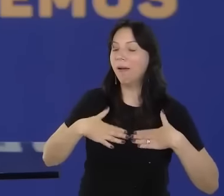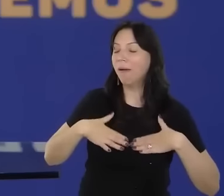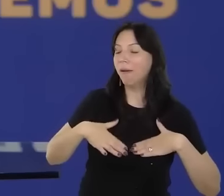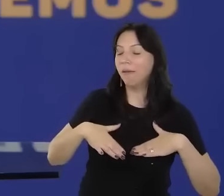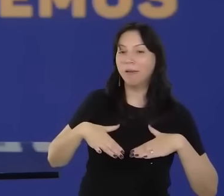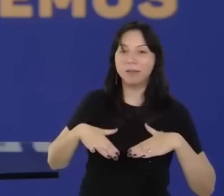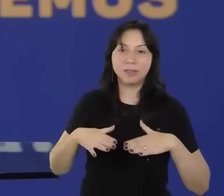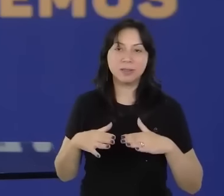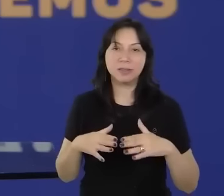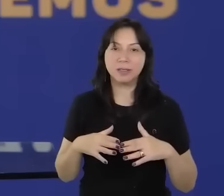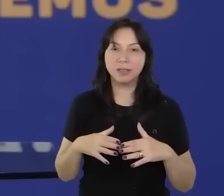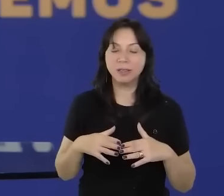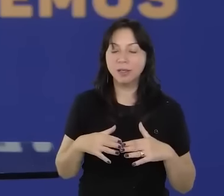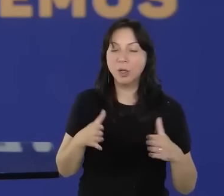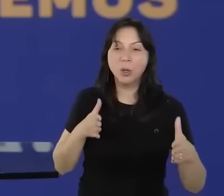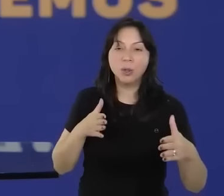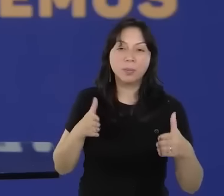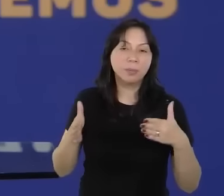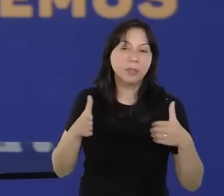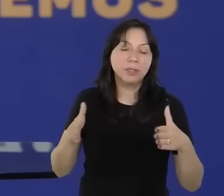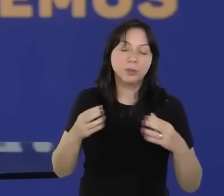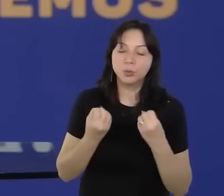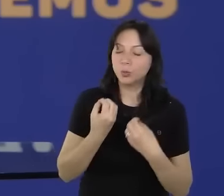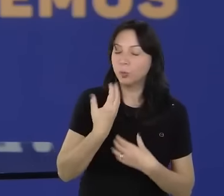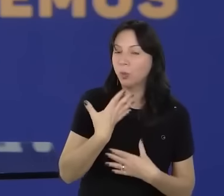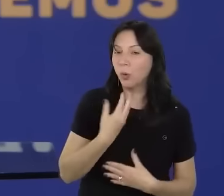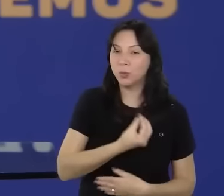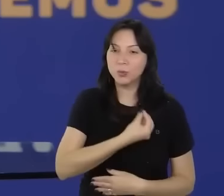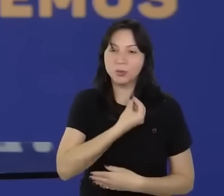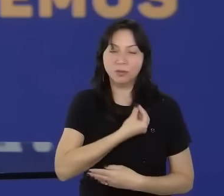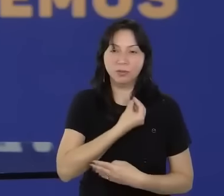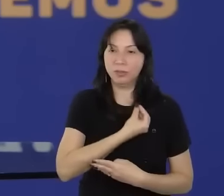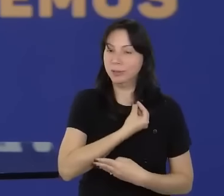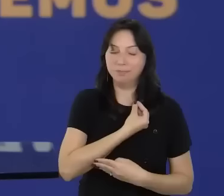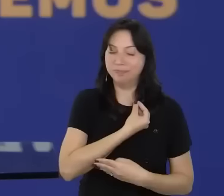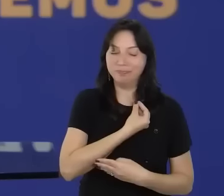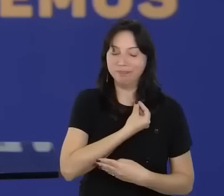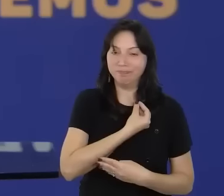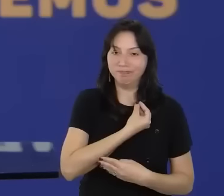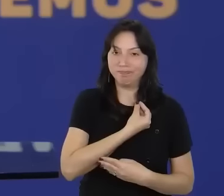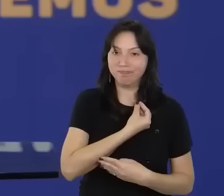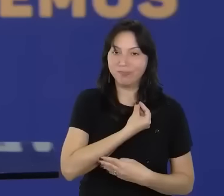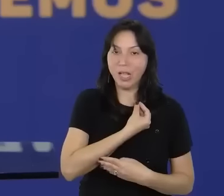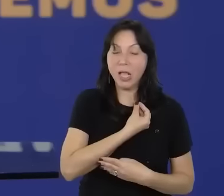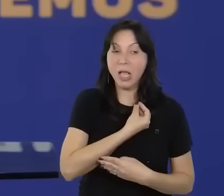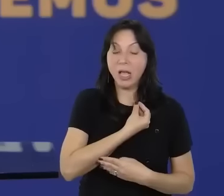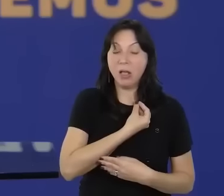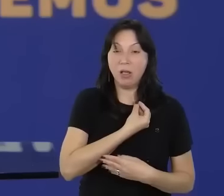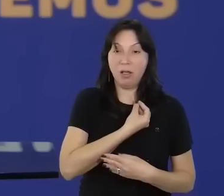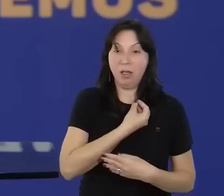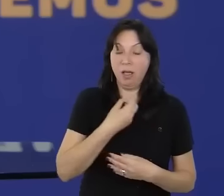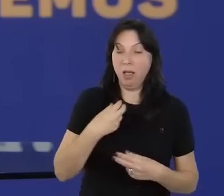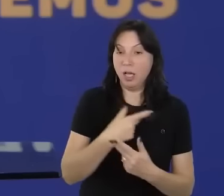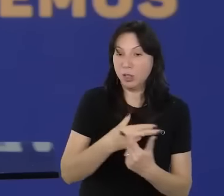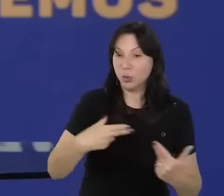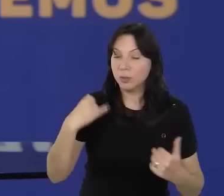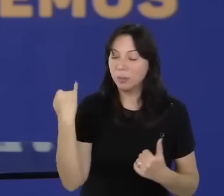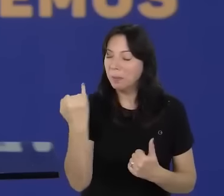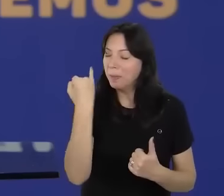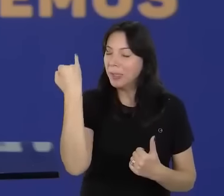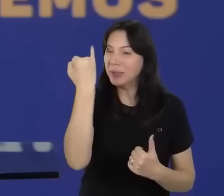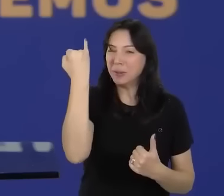fartura de calmaria de Bonança as maiores lições da vida